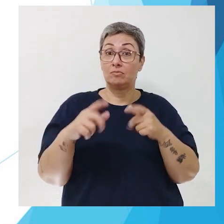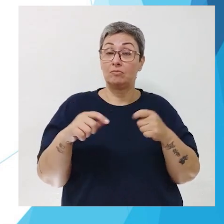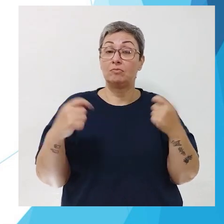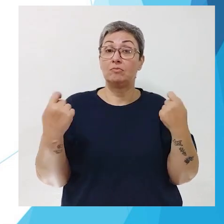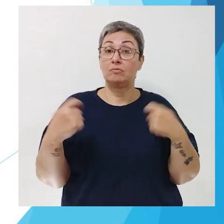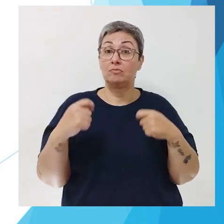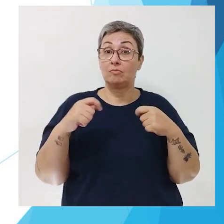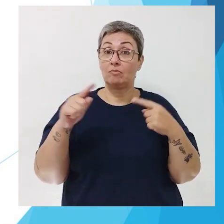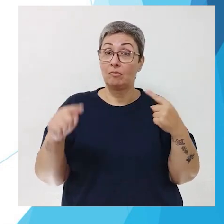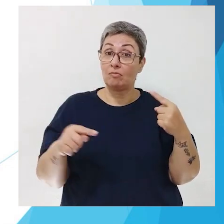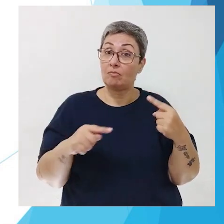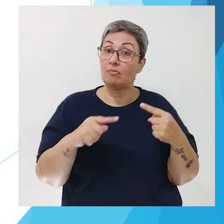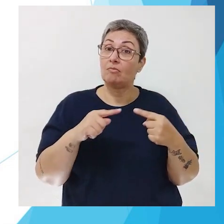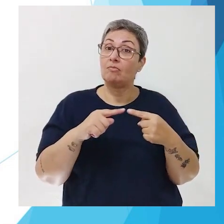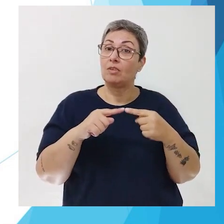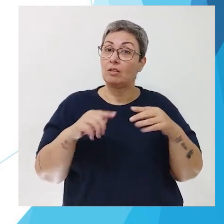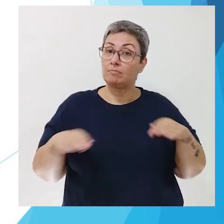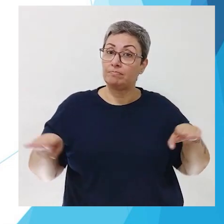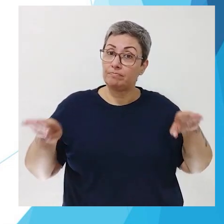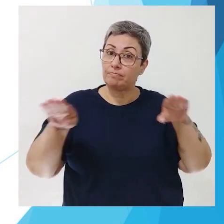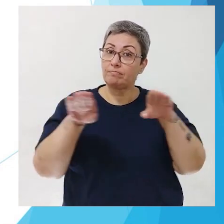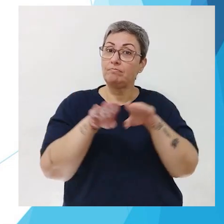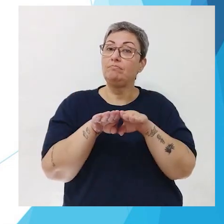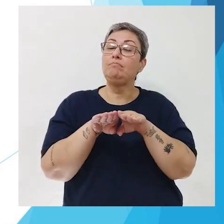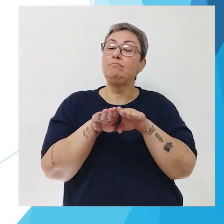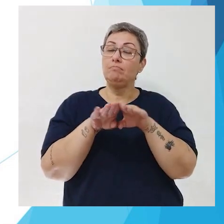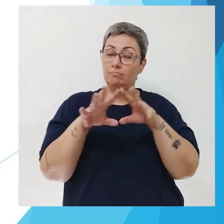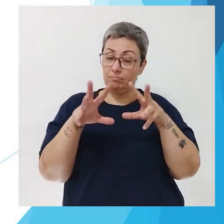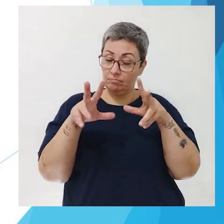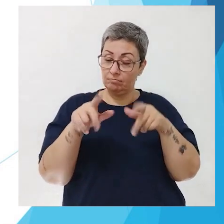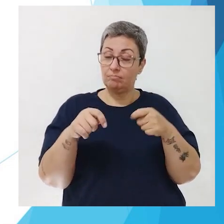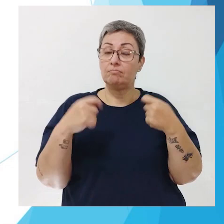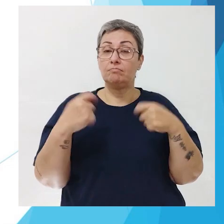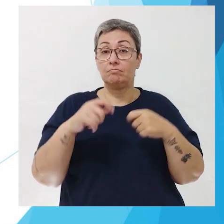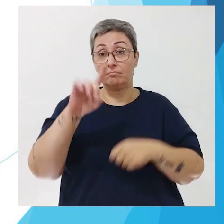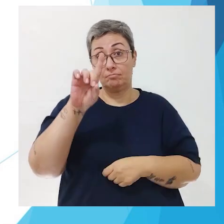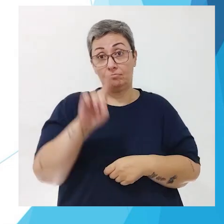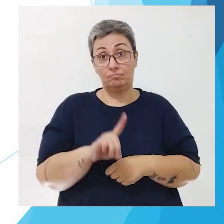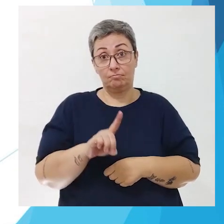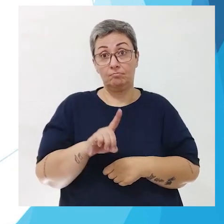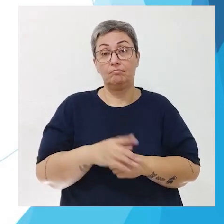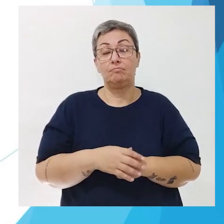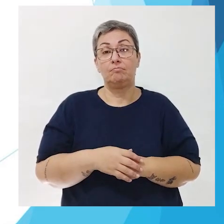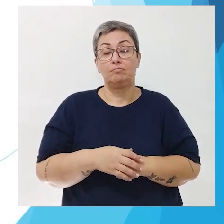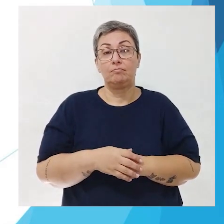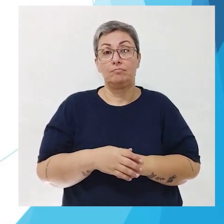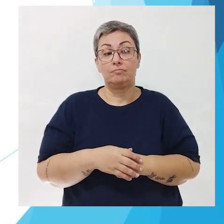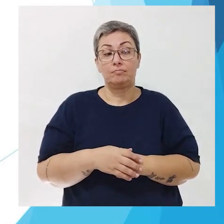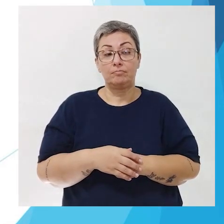todos deve ser um objeto comum, né? Todo mundo tem o direito, né?